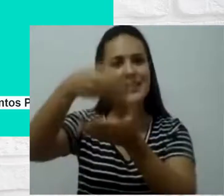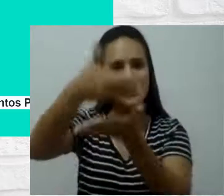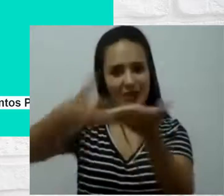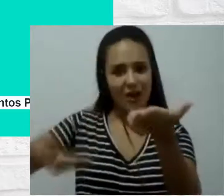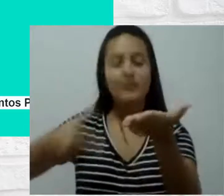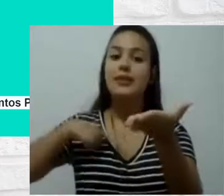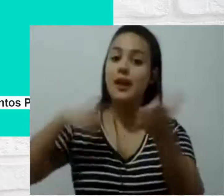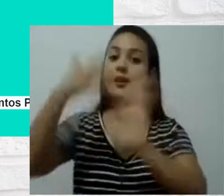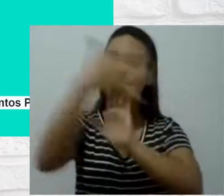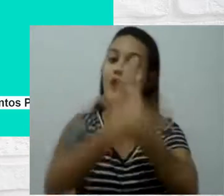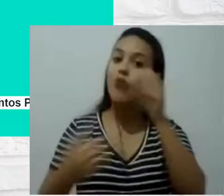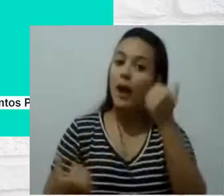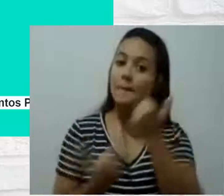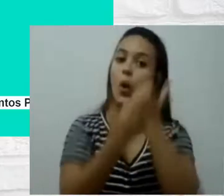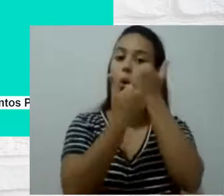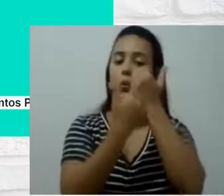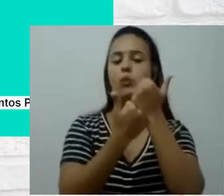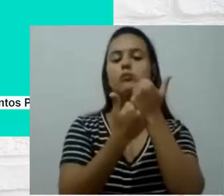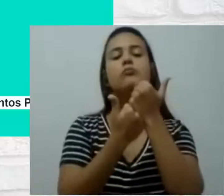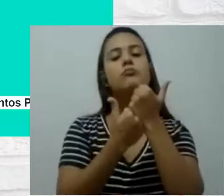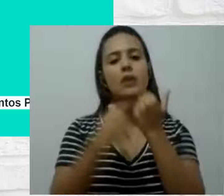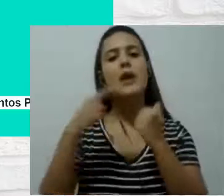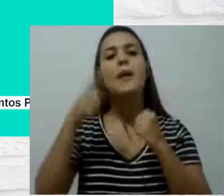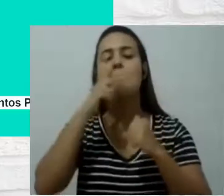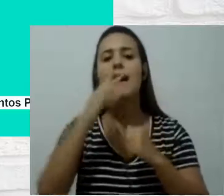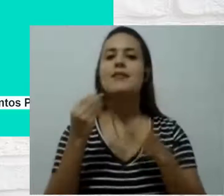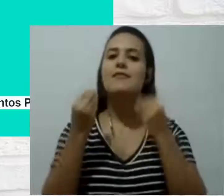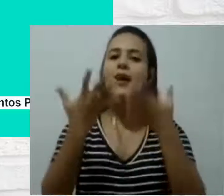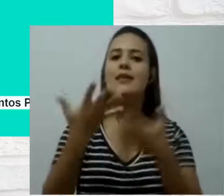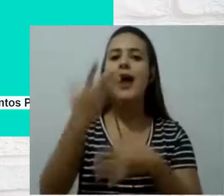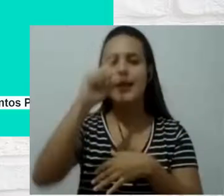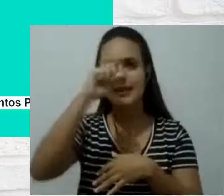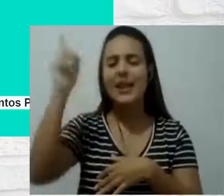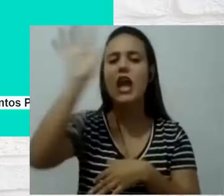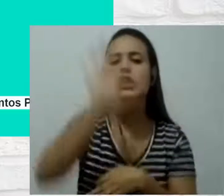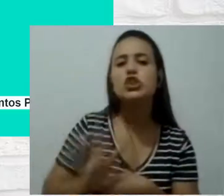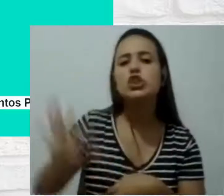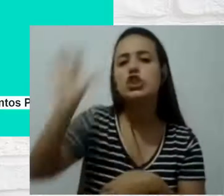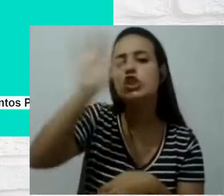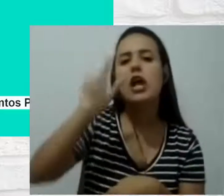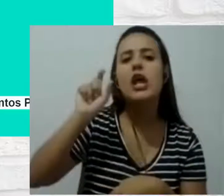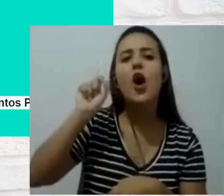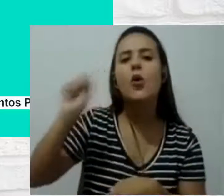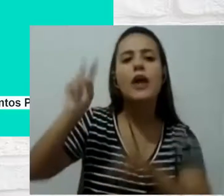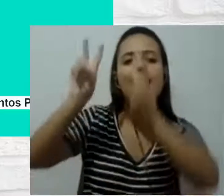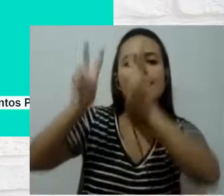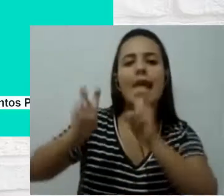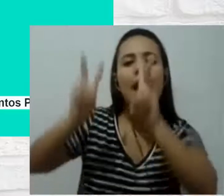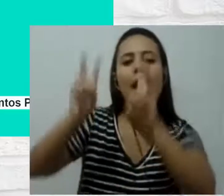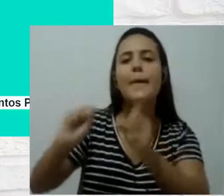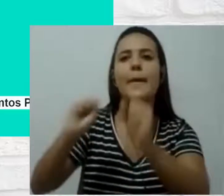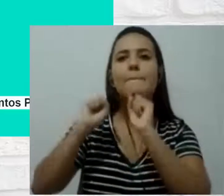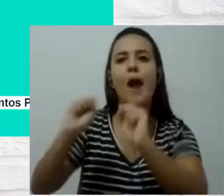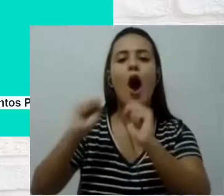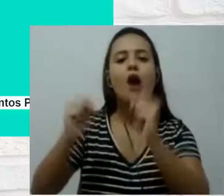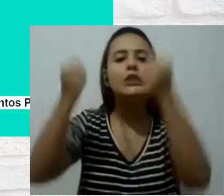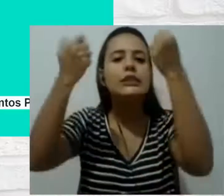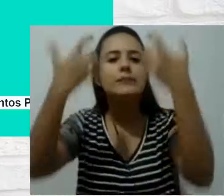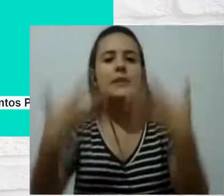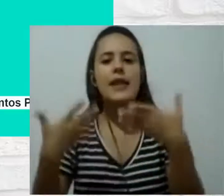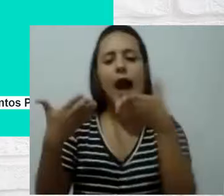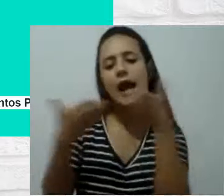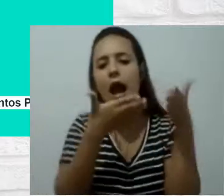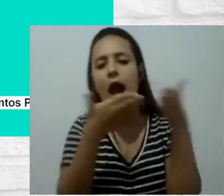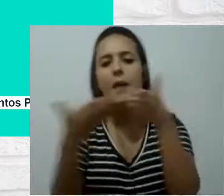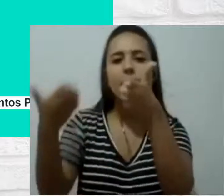os textos de apoio, porque os textos de apoio, ele vai dar para vocês essa ideia geral de